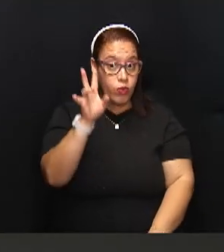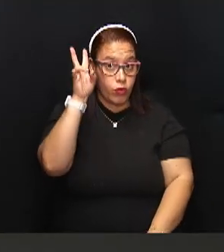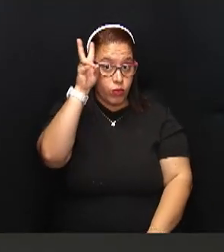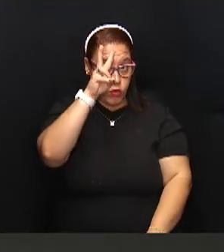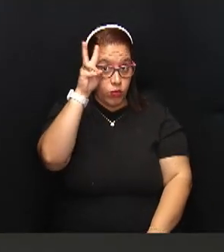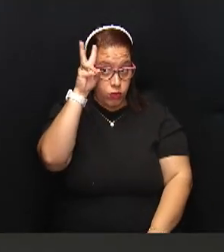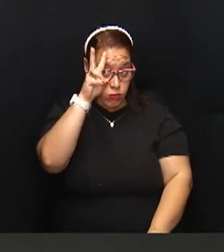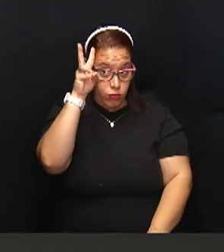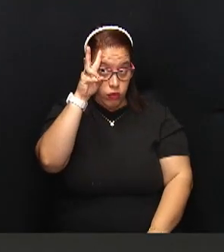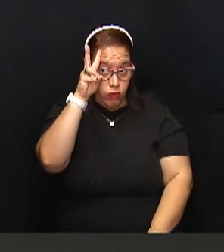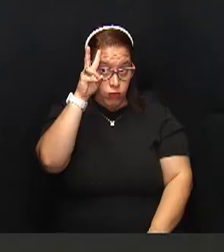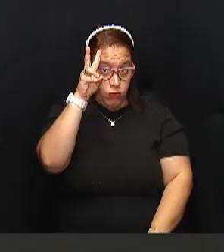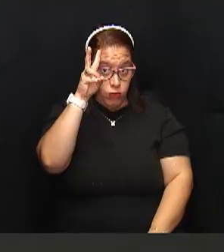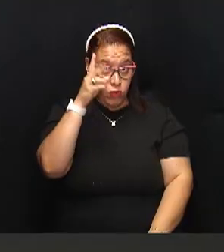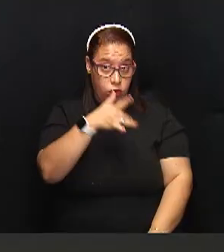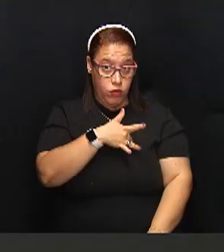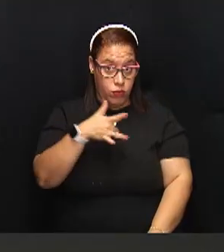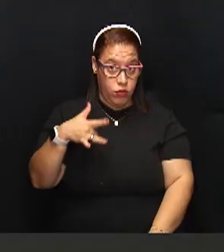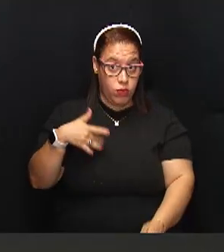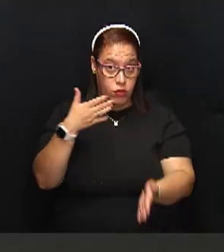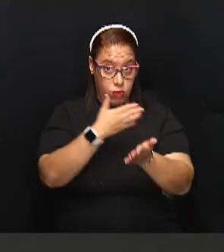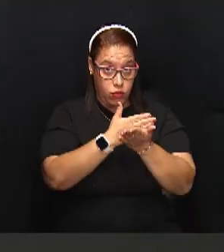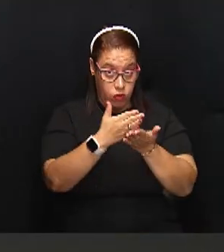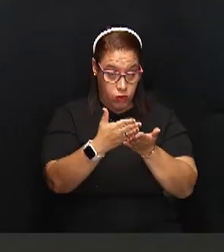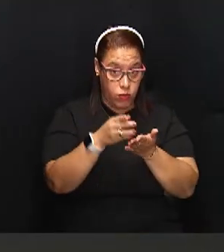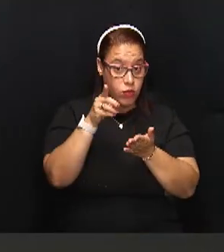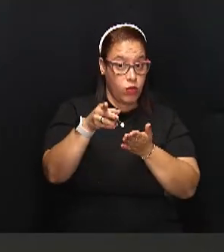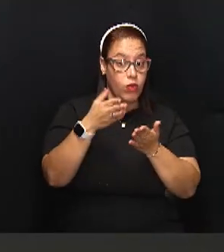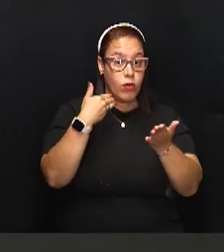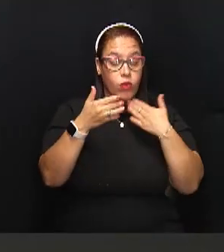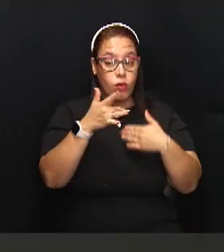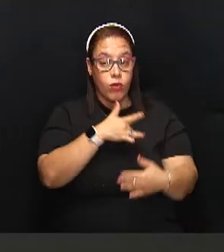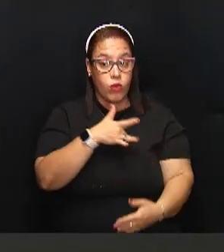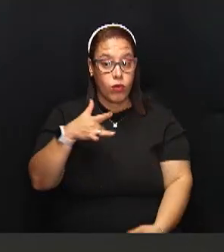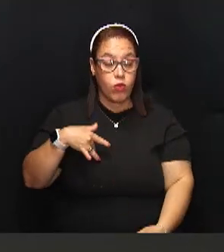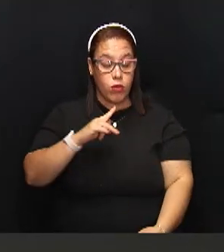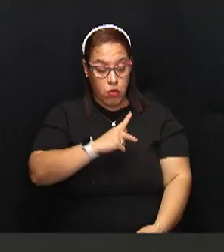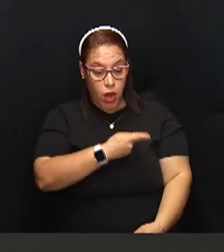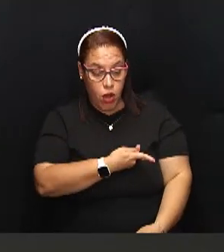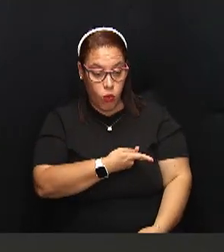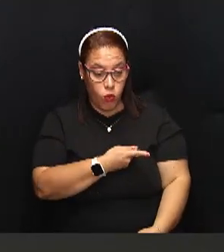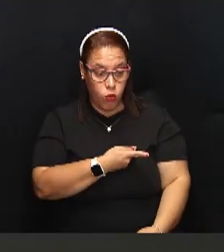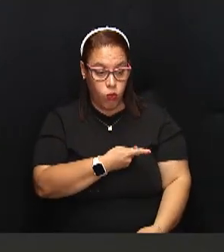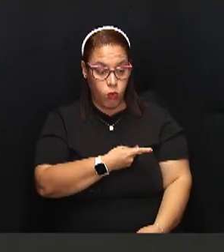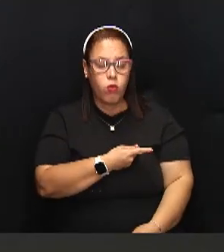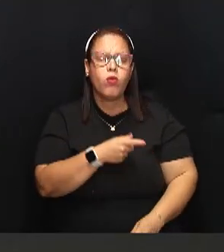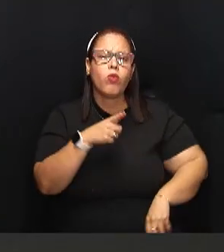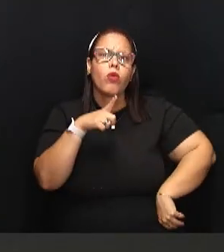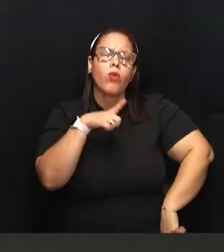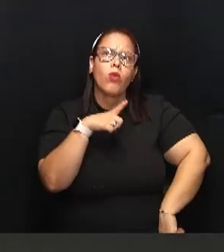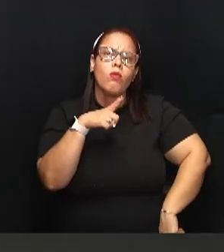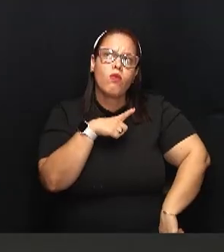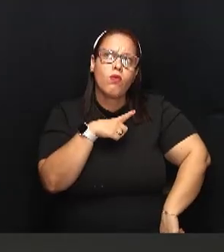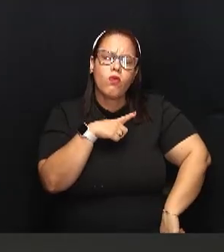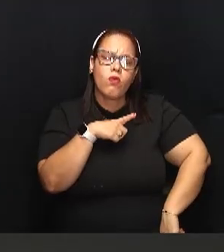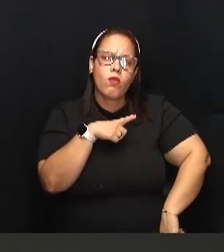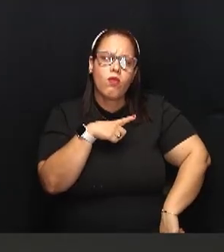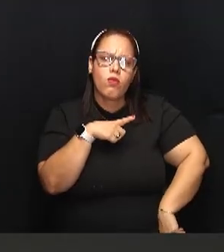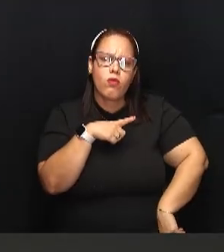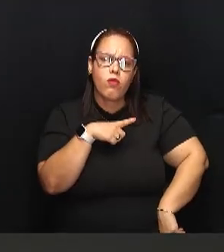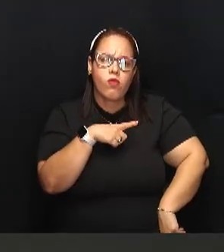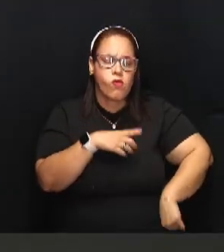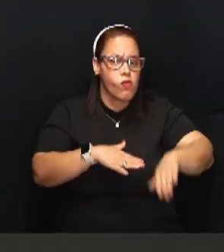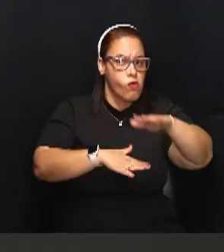vai falar um pouquinho sobre saúde. Eu vou começar a falar com você sobre saúde, viu, Paulo? A gente tem algumas ações que a